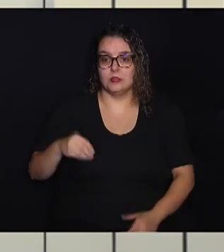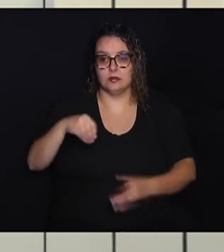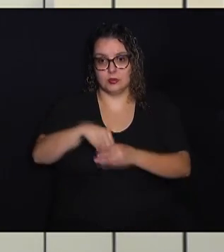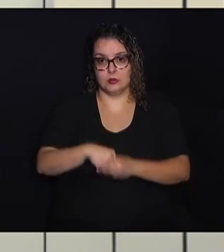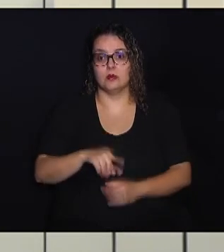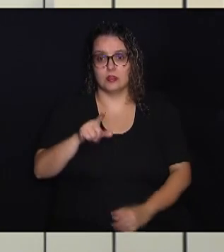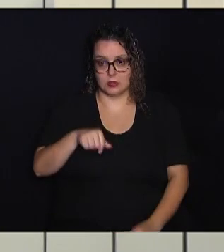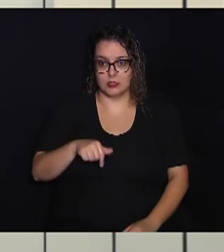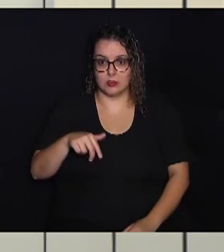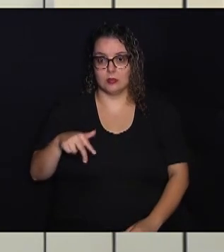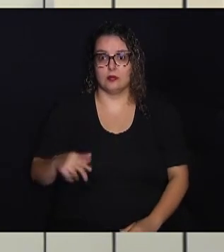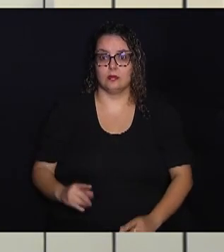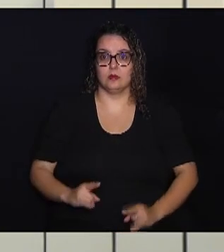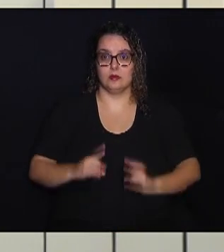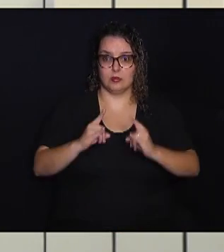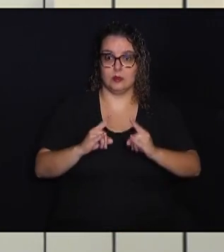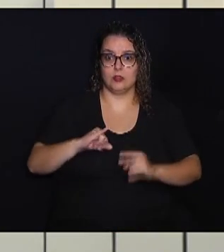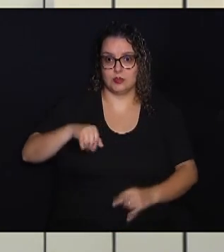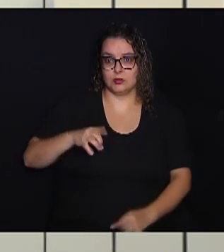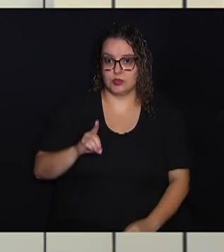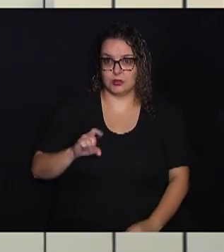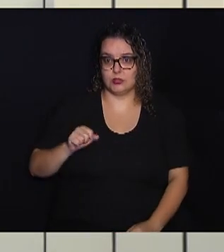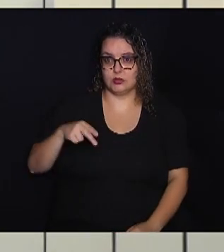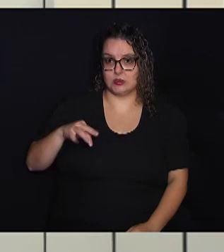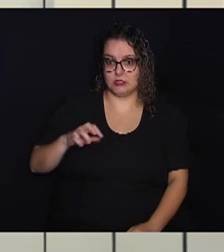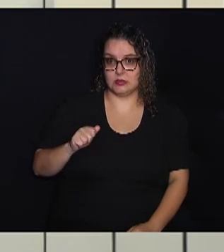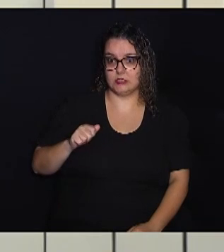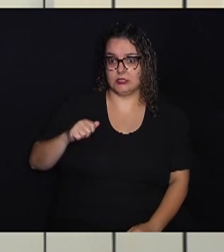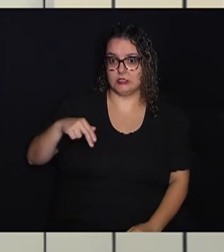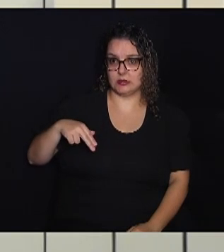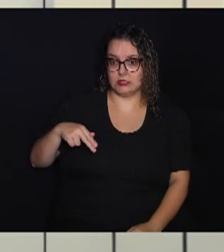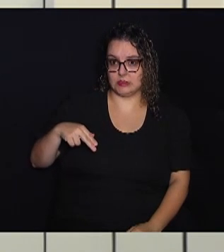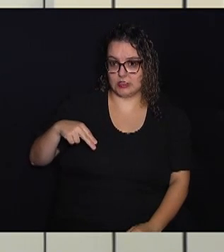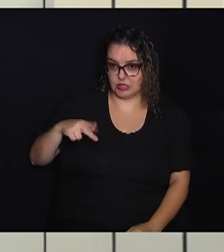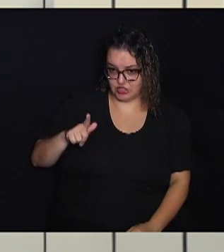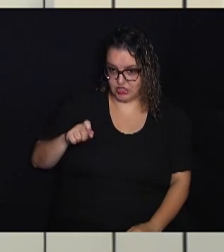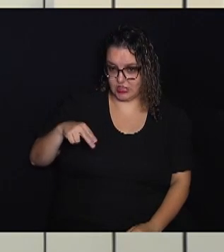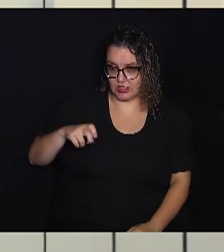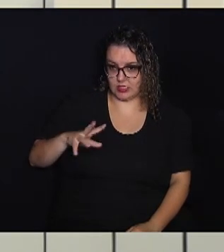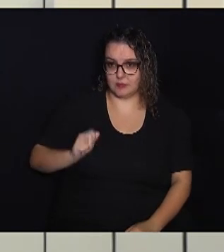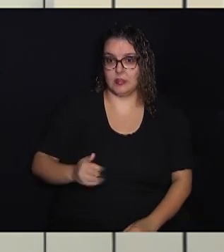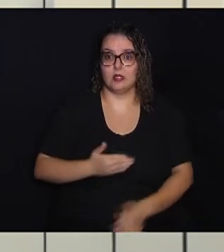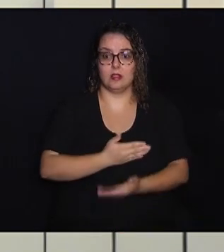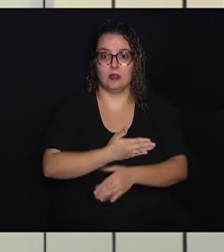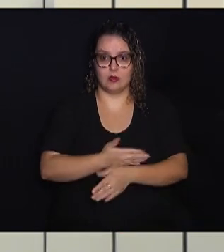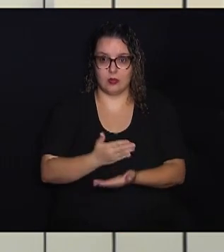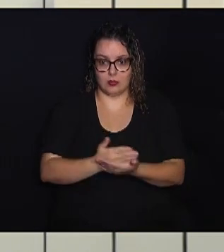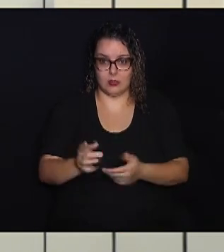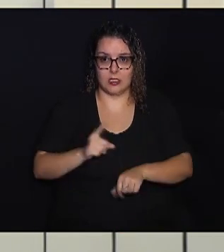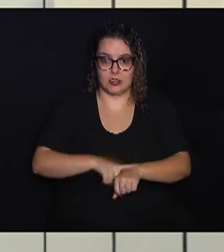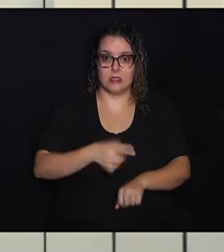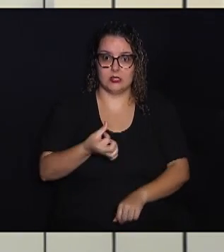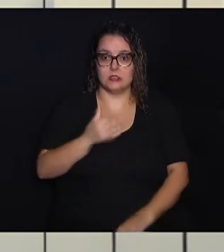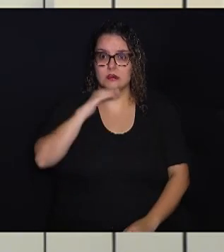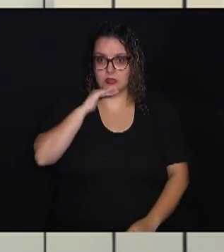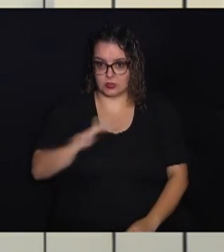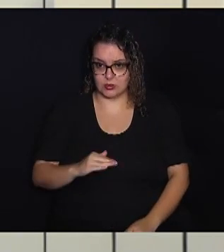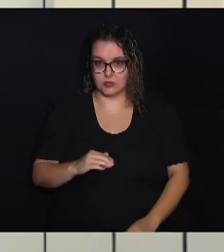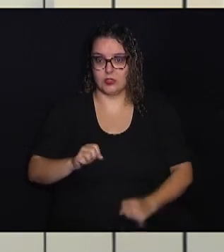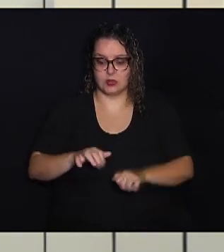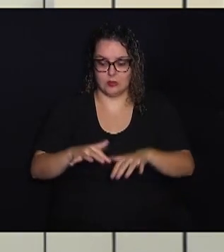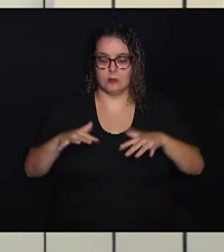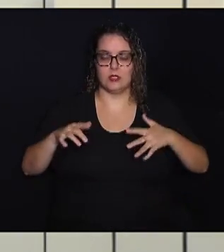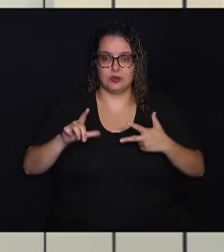atualmente ocupa um prédio no Jardim Santa Genebra. A sessão começa às 6 horas da tarde no plenário